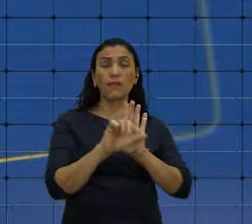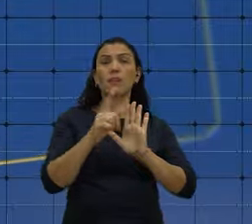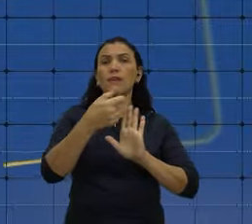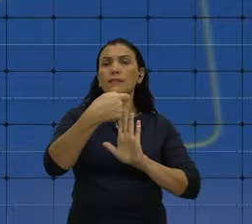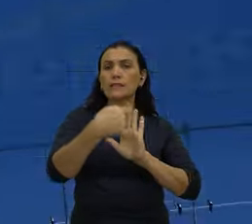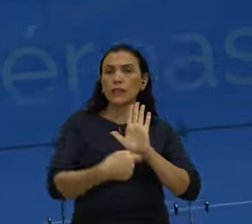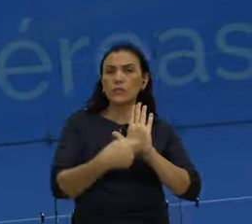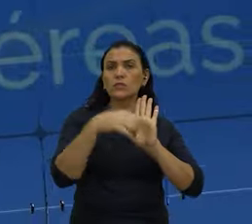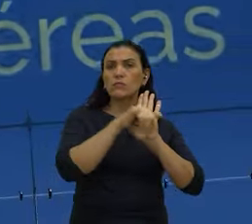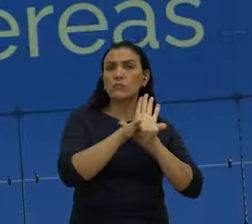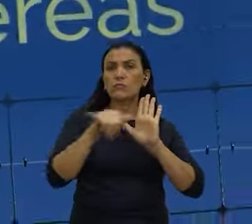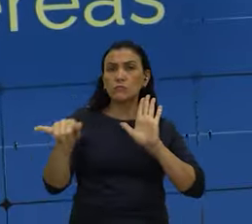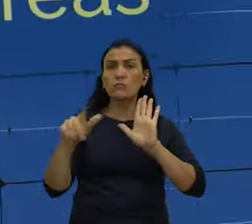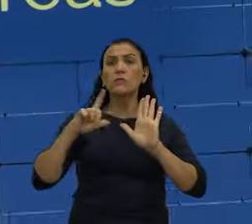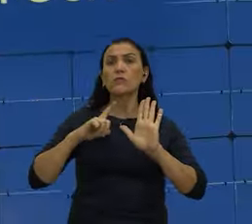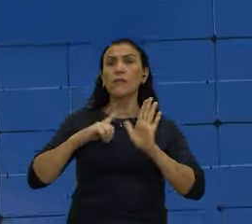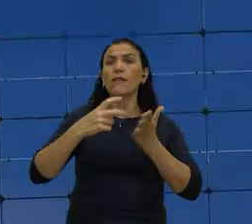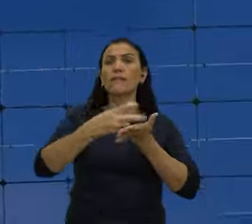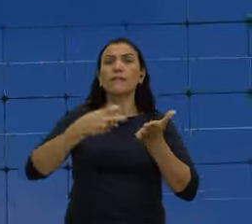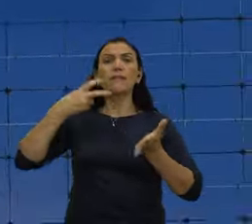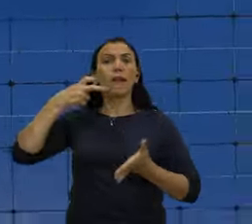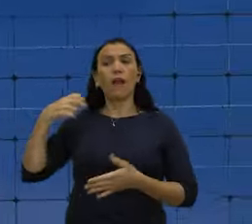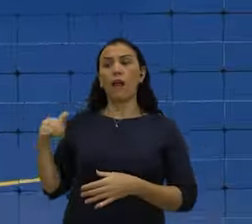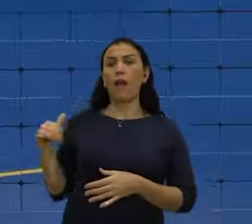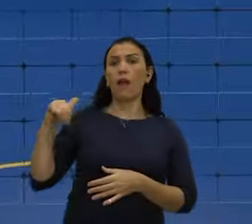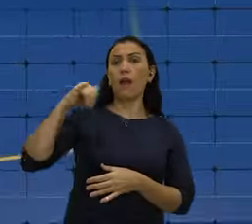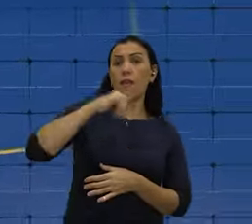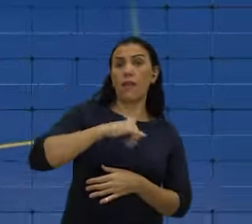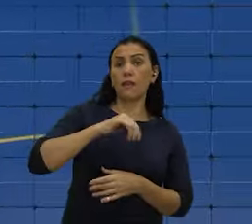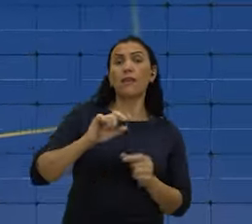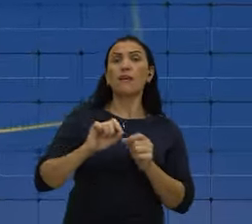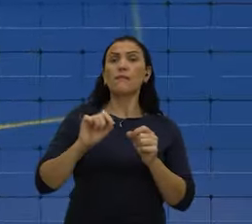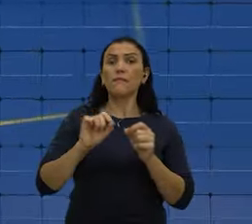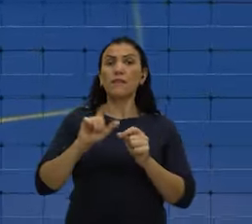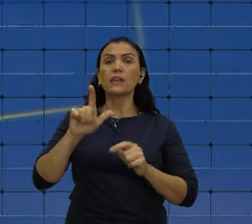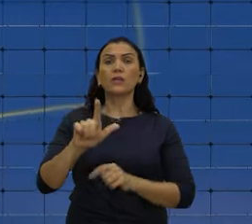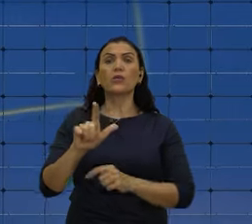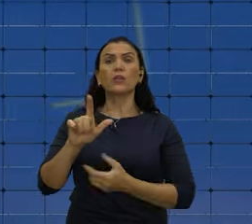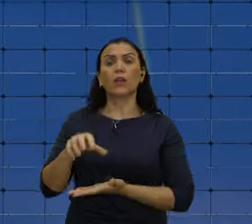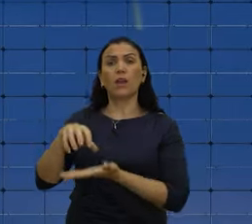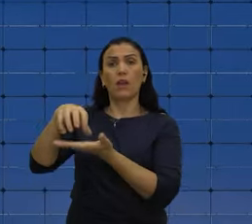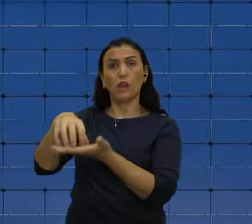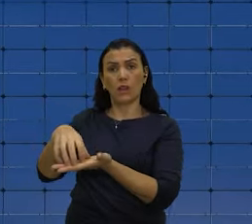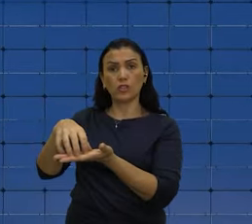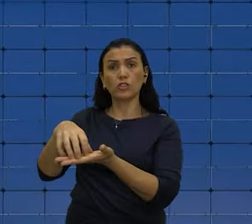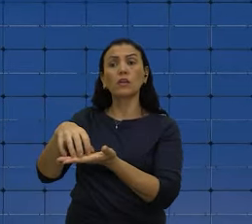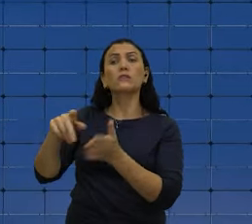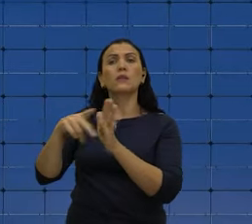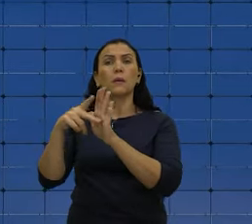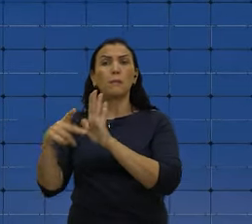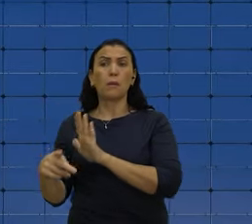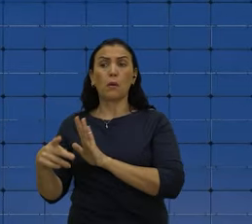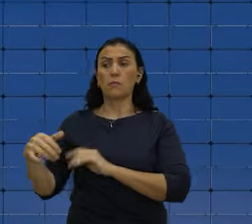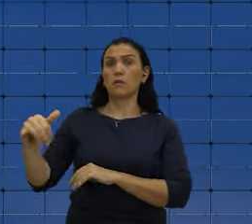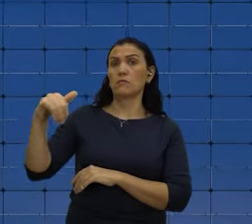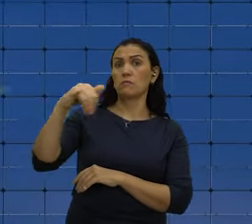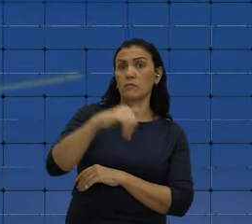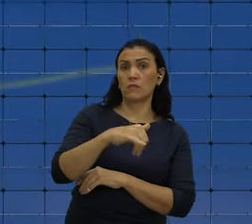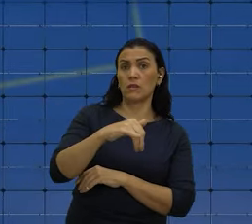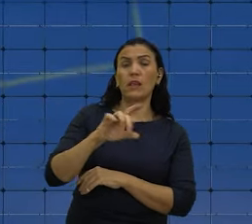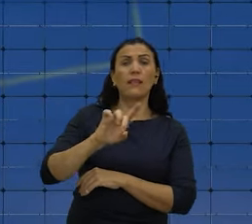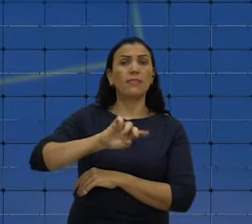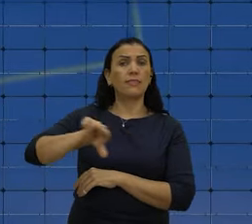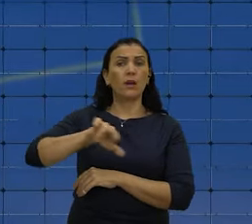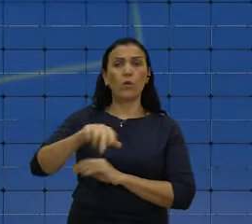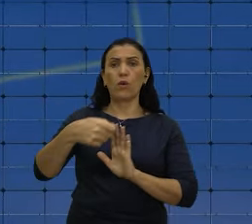texto novo determinou que a fixação das tarifas aéreas seria feita por meio da Agência Nacional de Aviação Civil e não